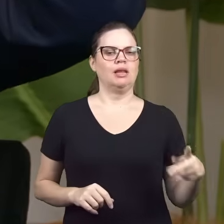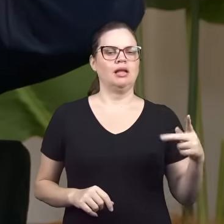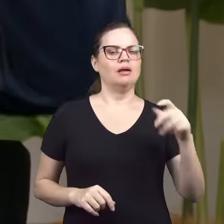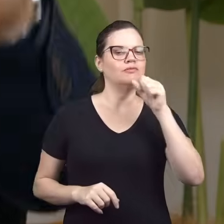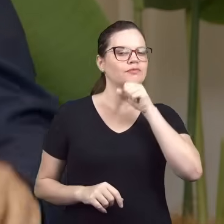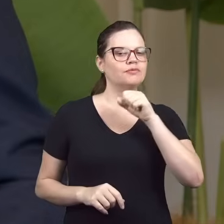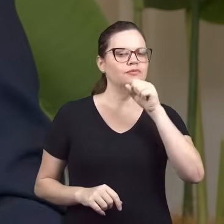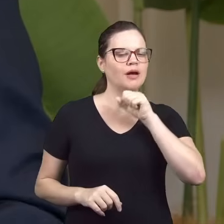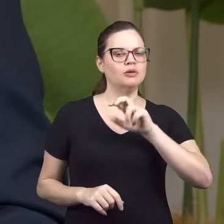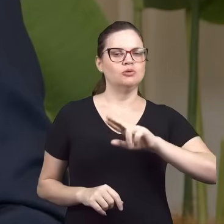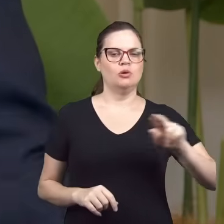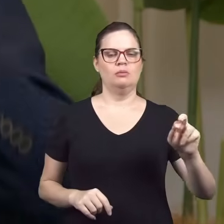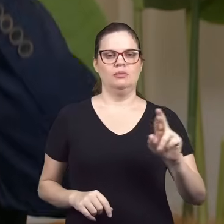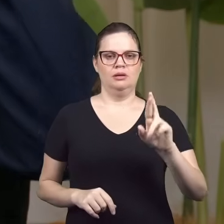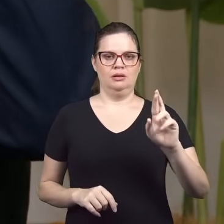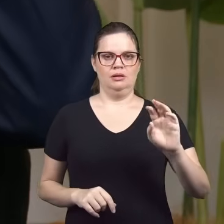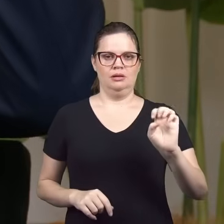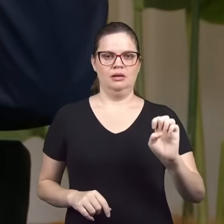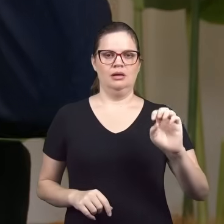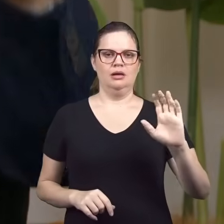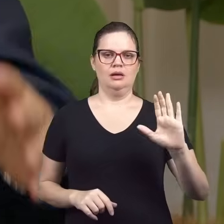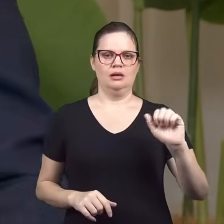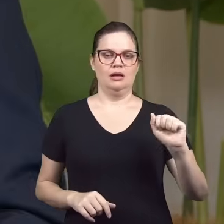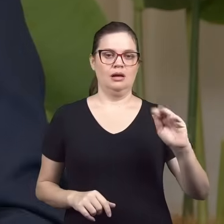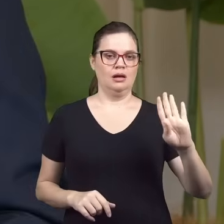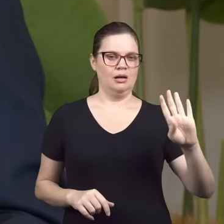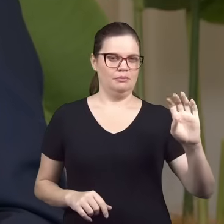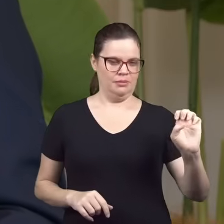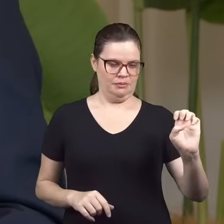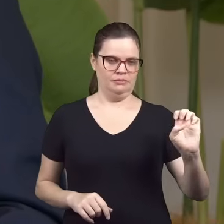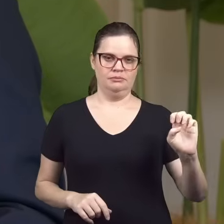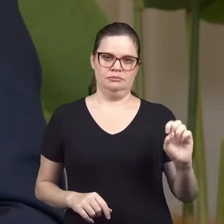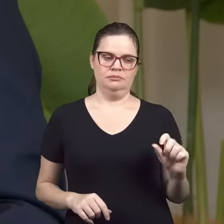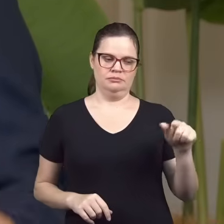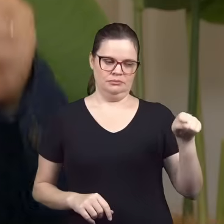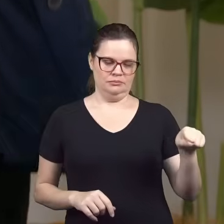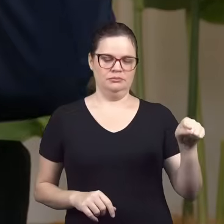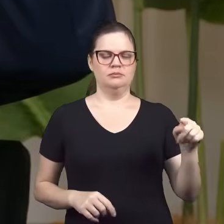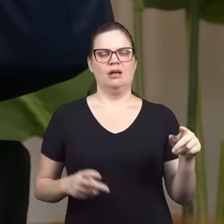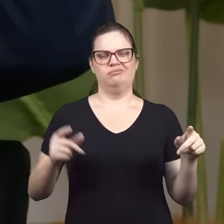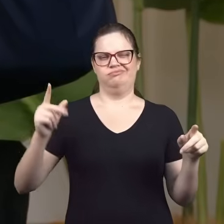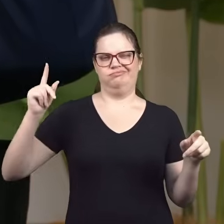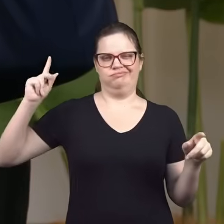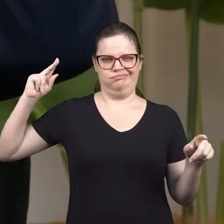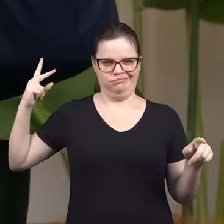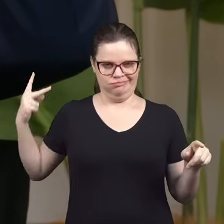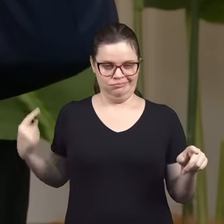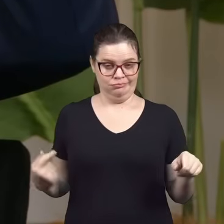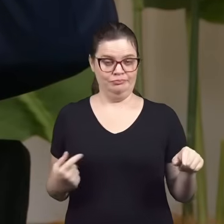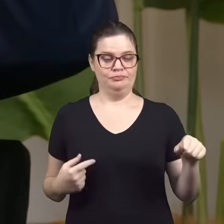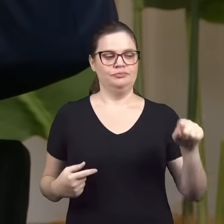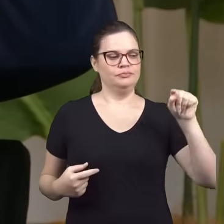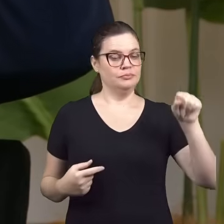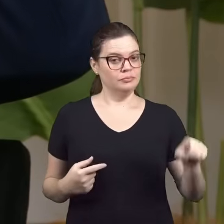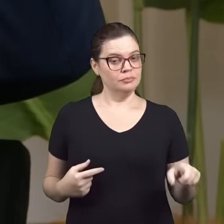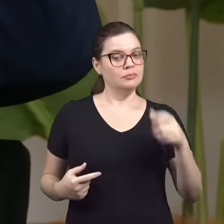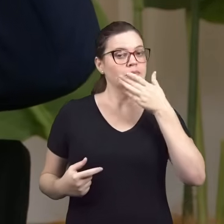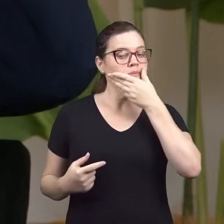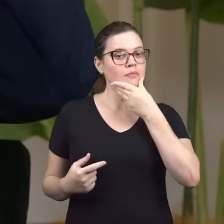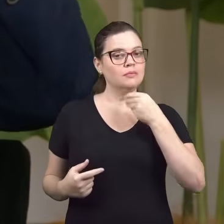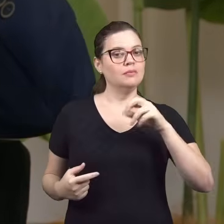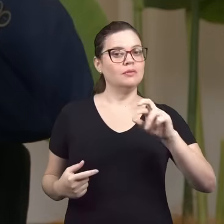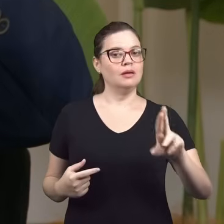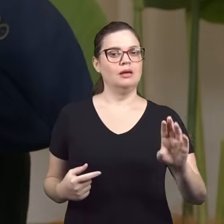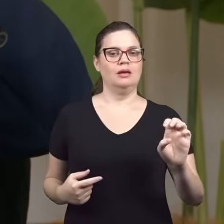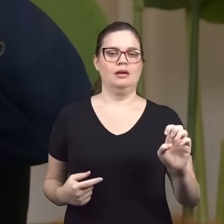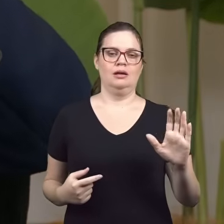ancestral chamado Recabe. Isso muitos anos antes. E Recabe, ele teve